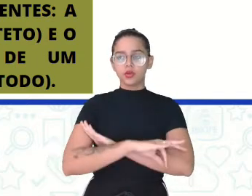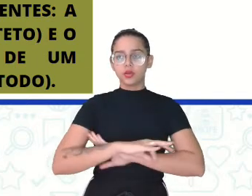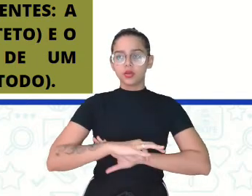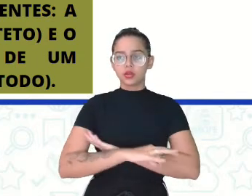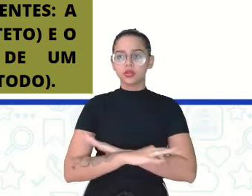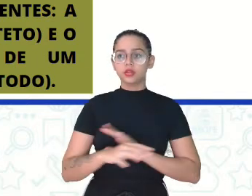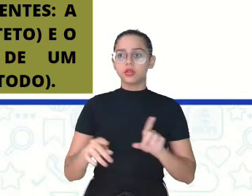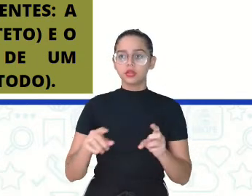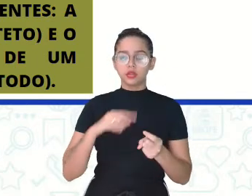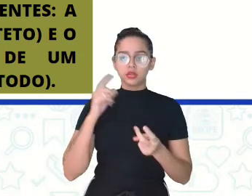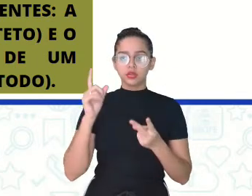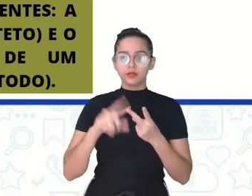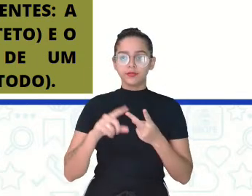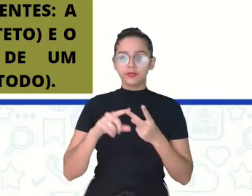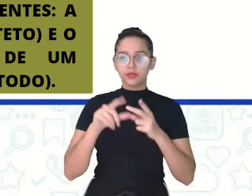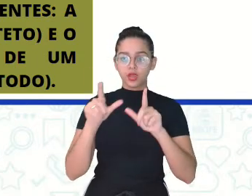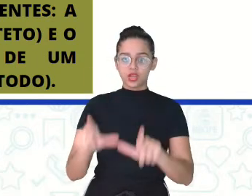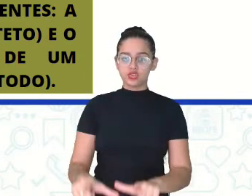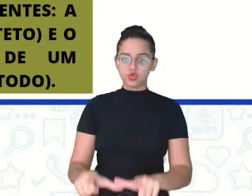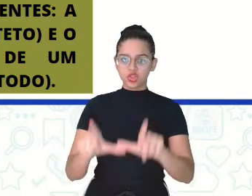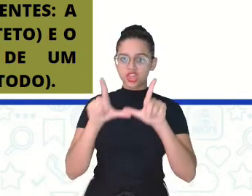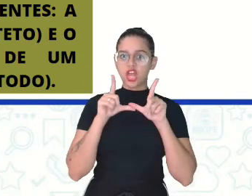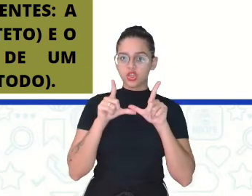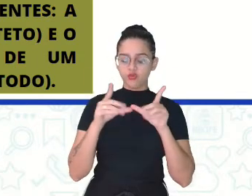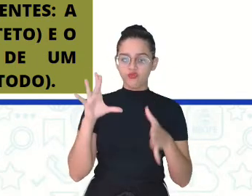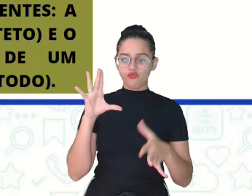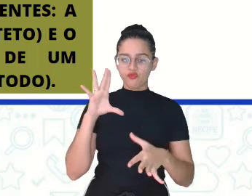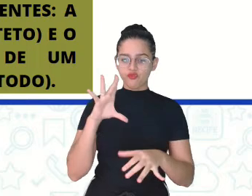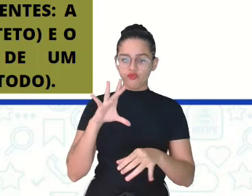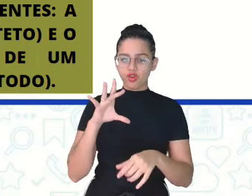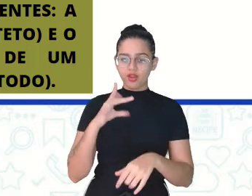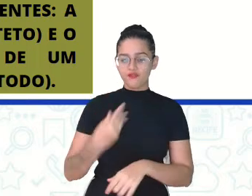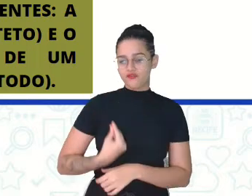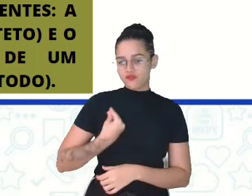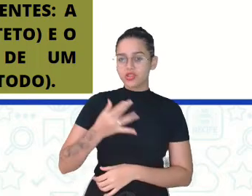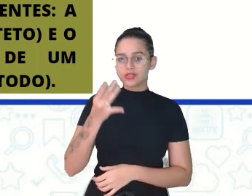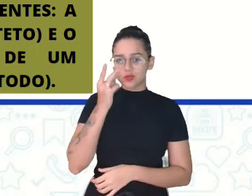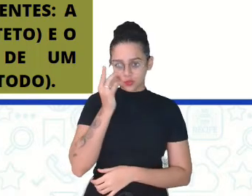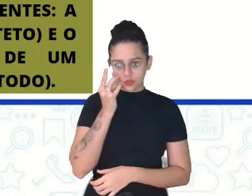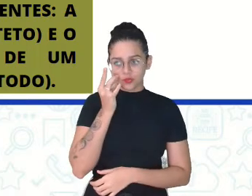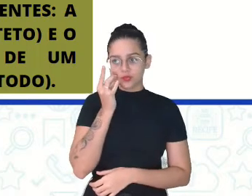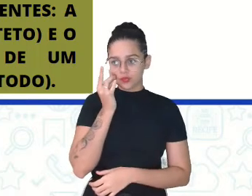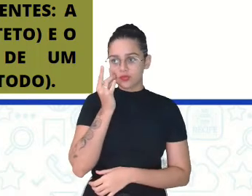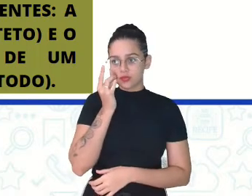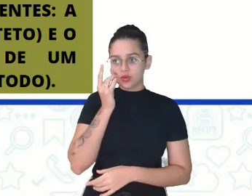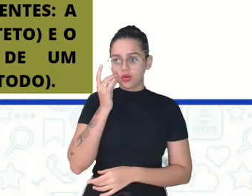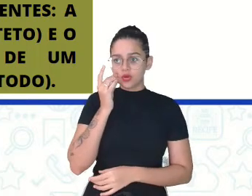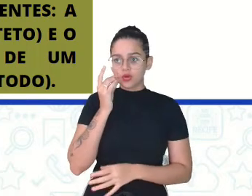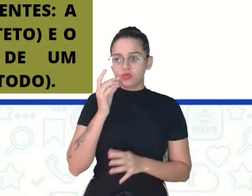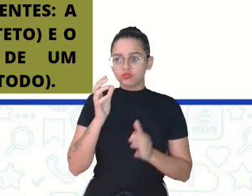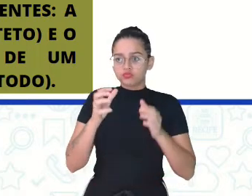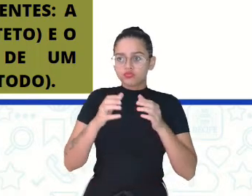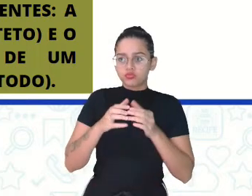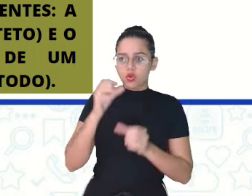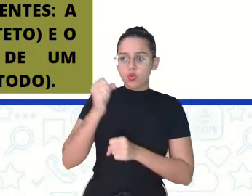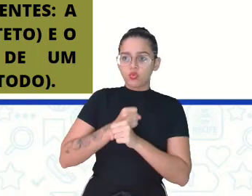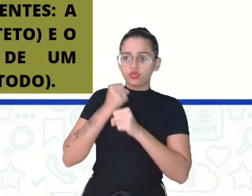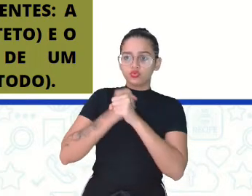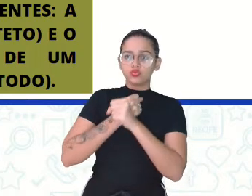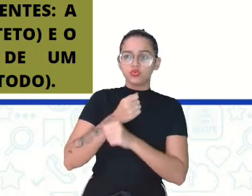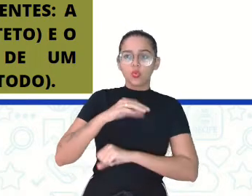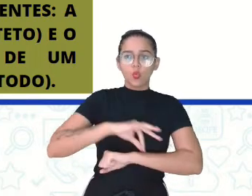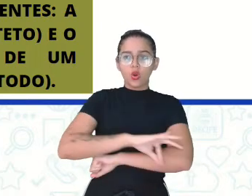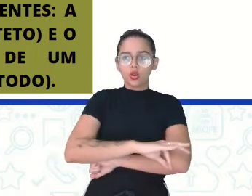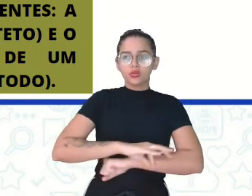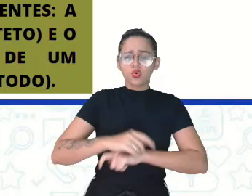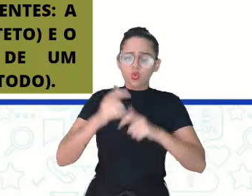o resultado físico, o conjunto construído de um arquiteto, de um povo, da humanidade como um todo, né?